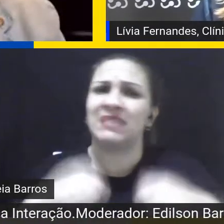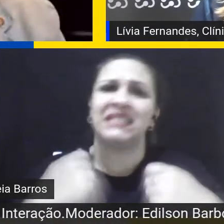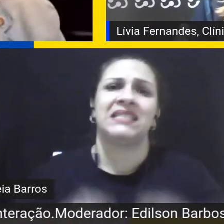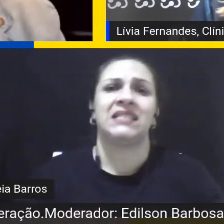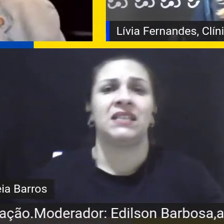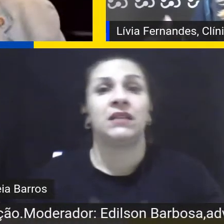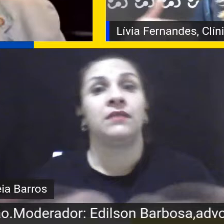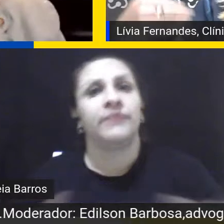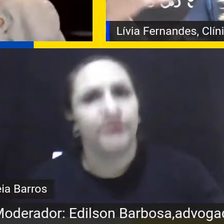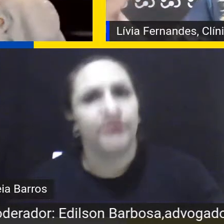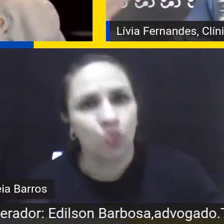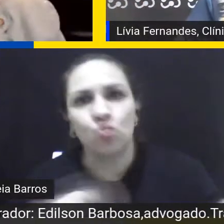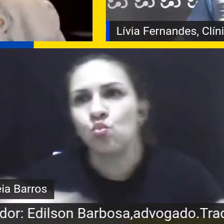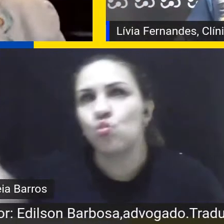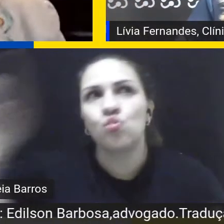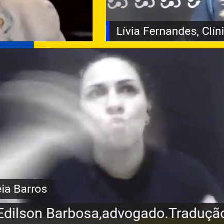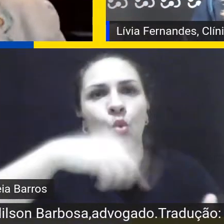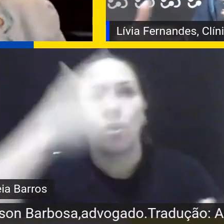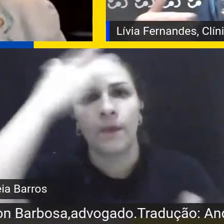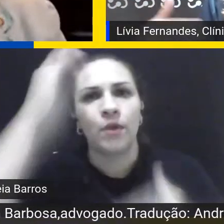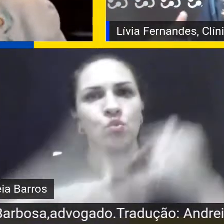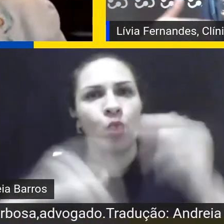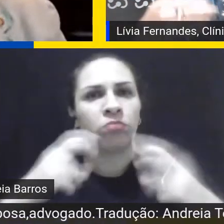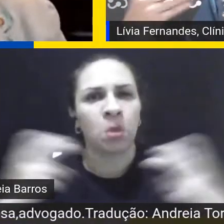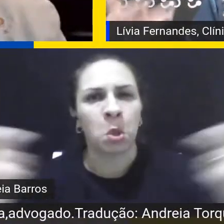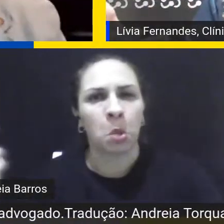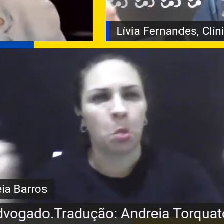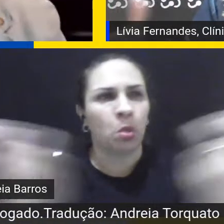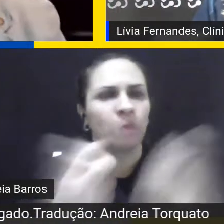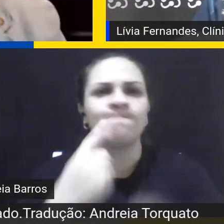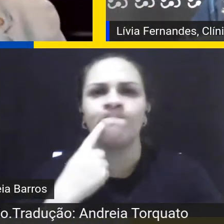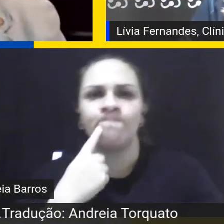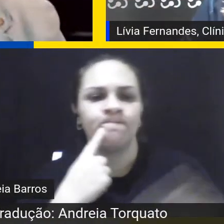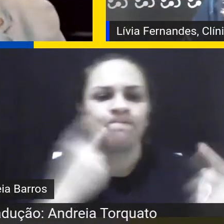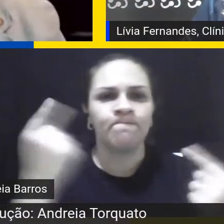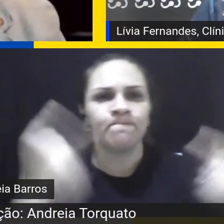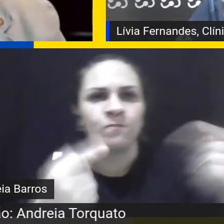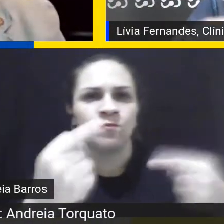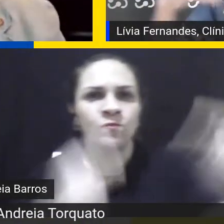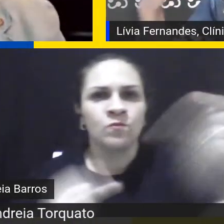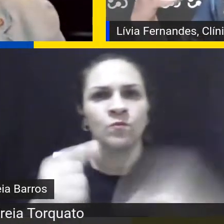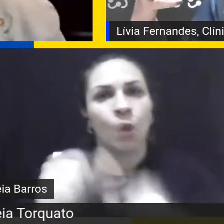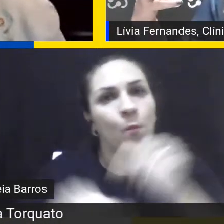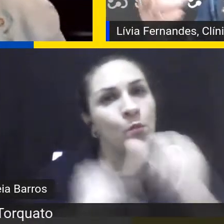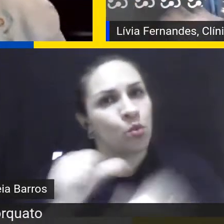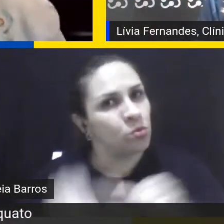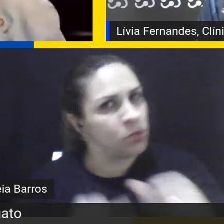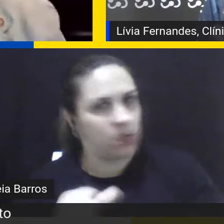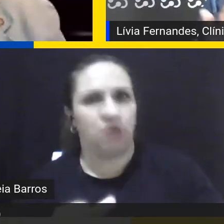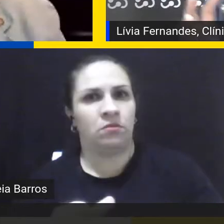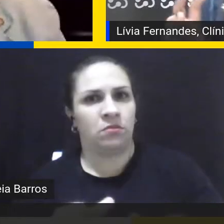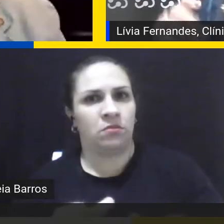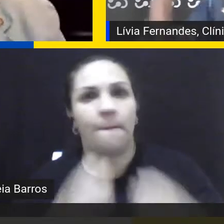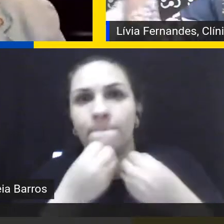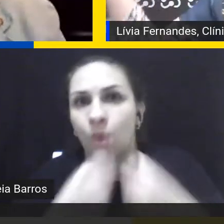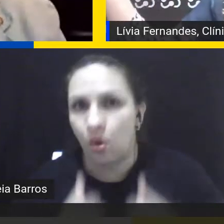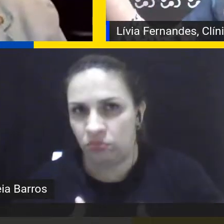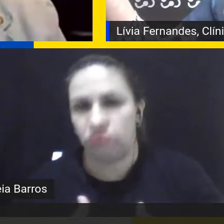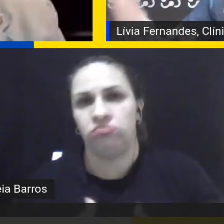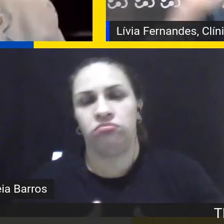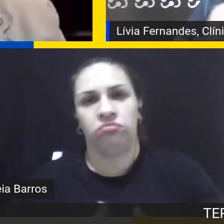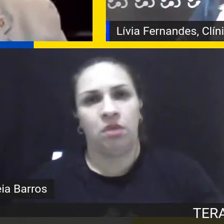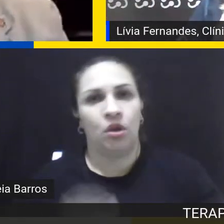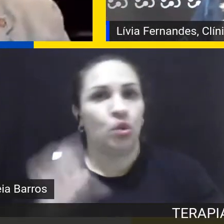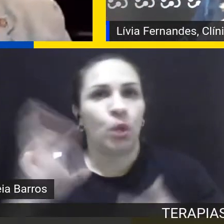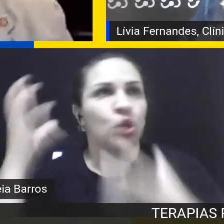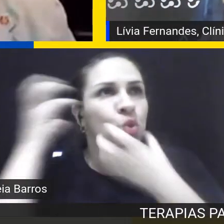traz para toda a equipe para que a gente mude de maneira ampla, não é só o fono que